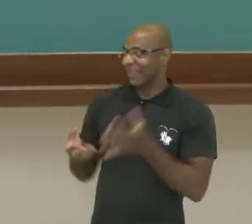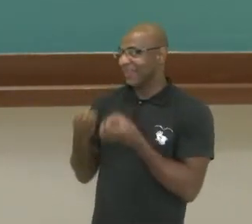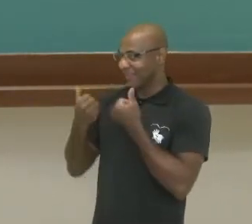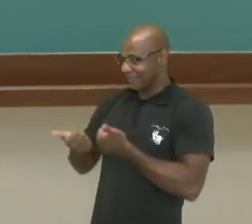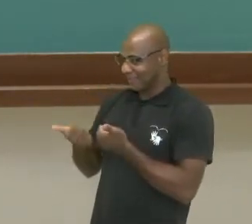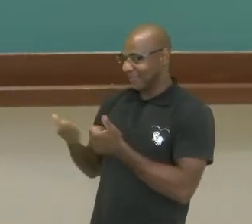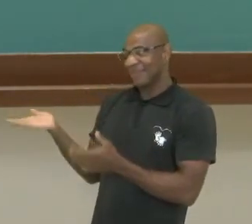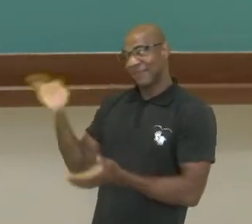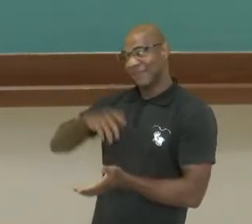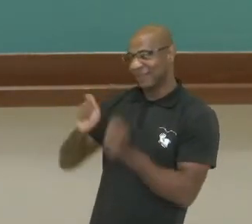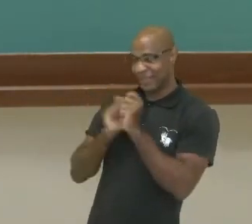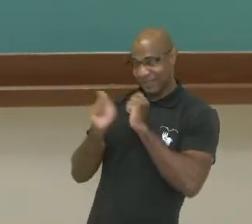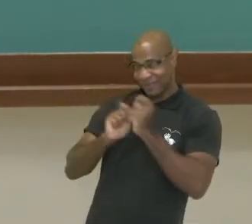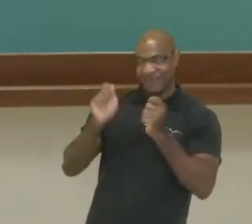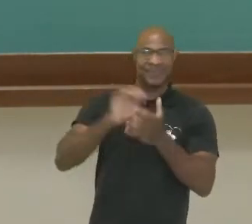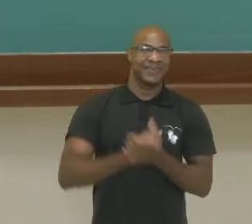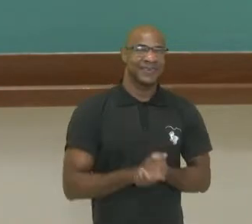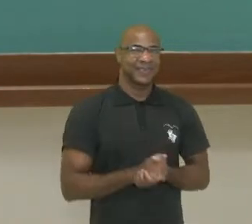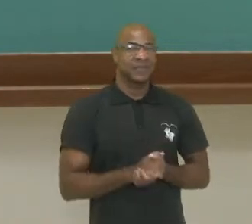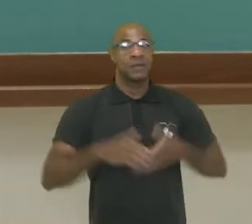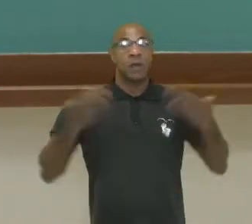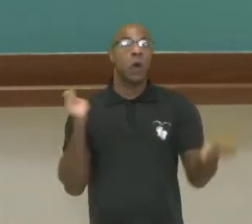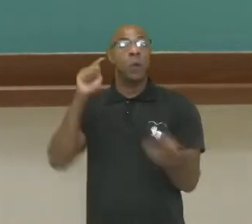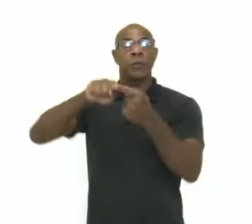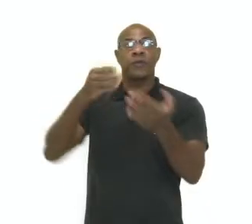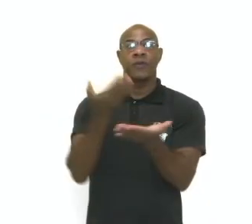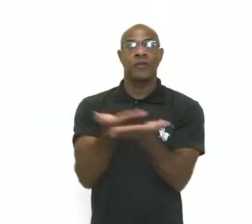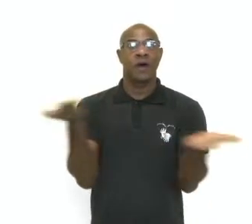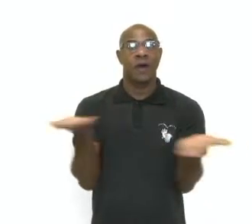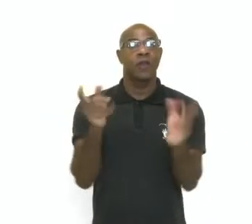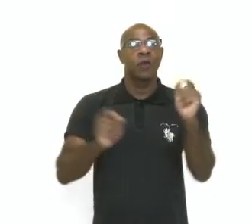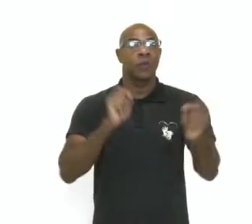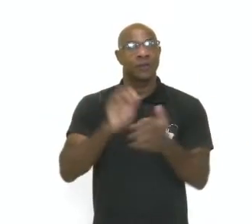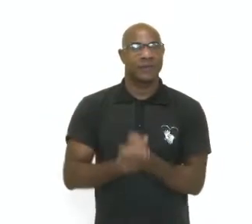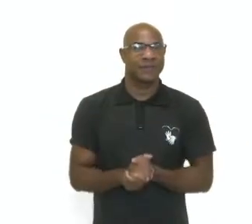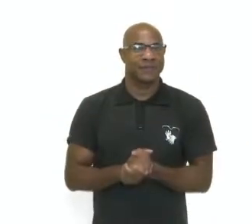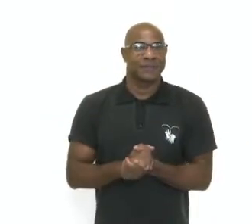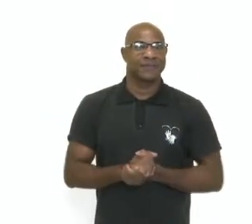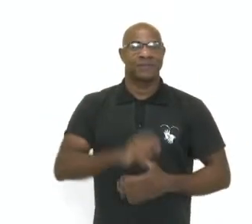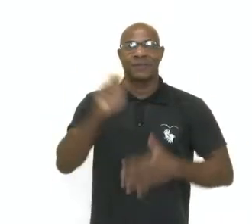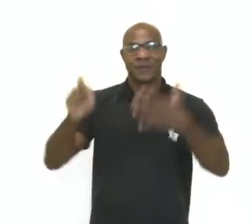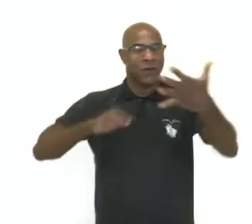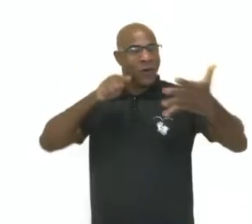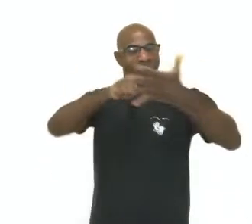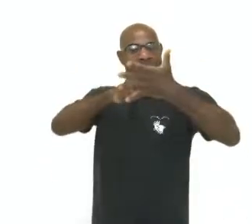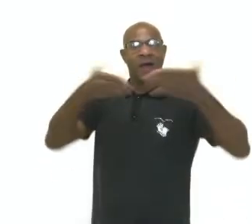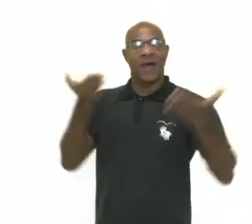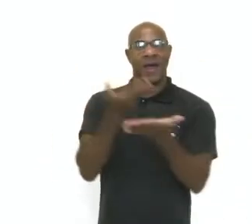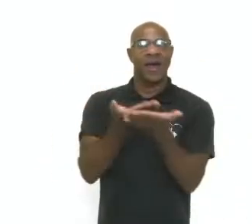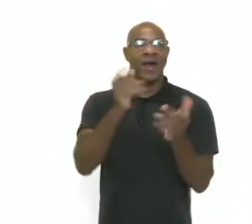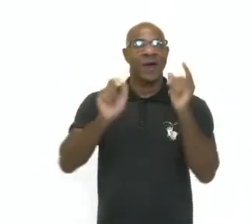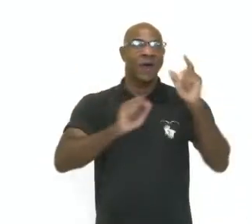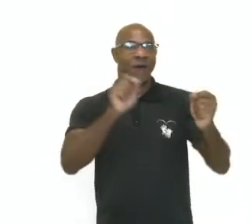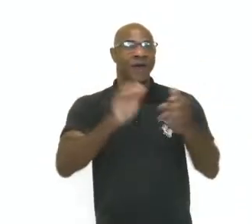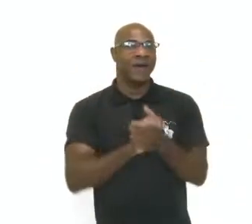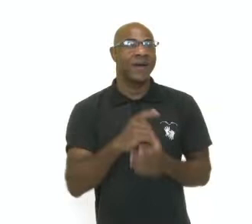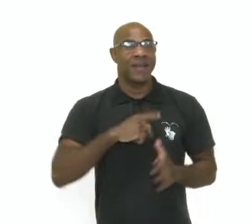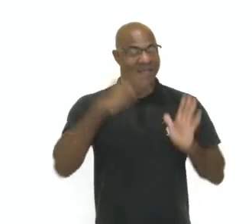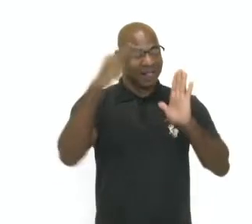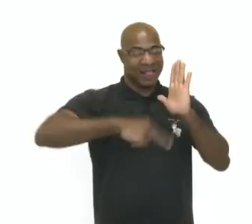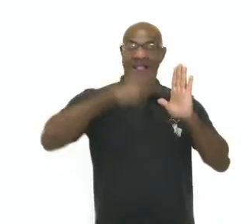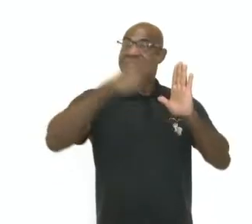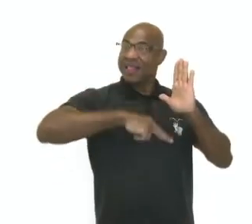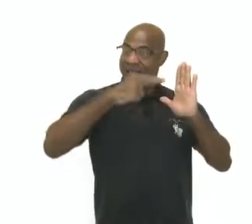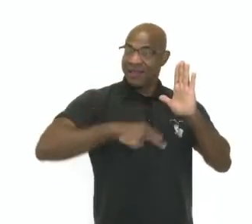fazer uma entrevista? Objetivos. No alvo da nossa aula temos ler e interpretar